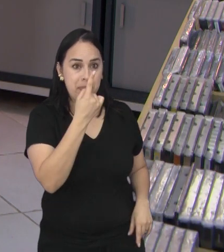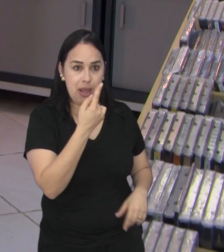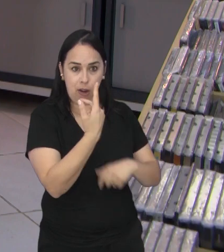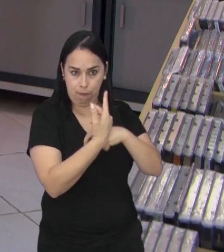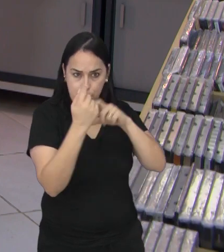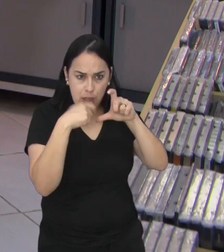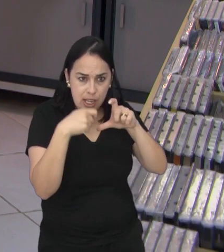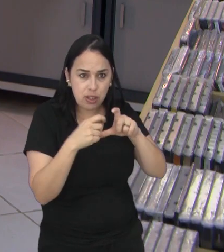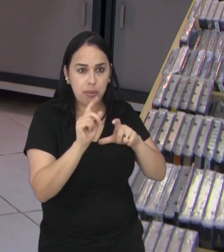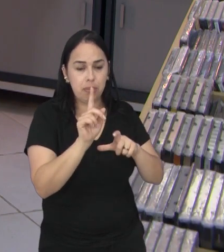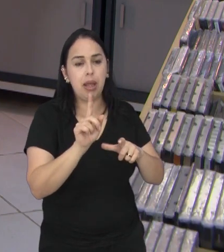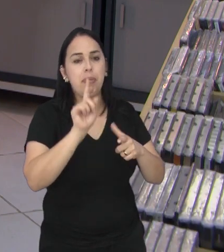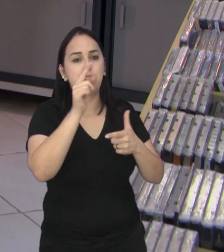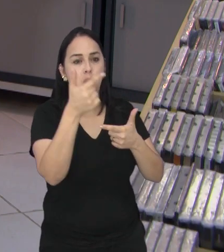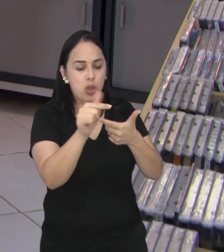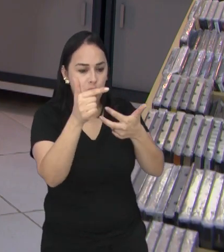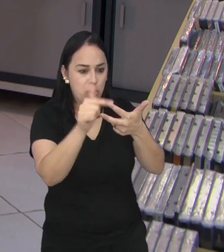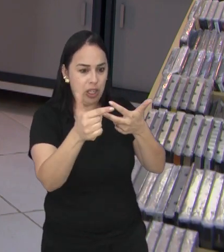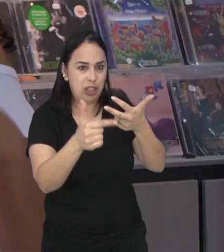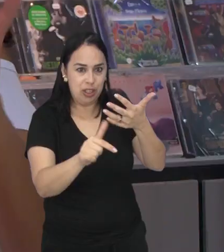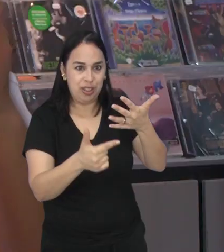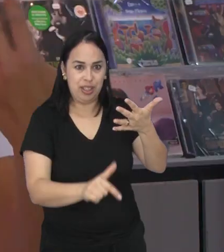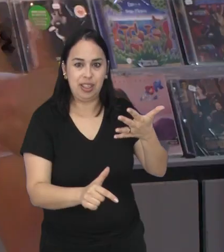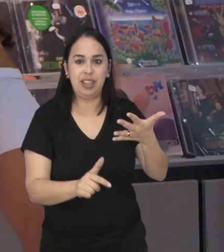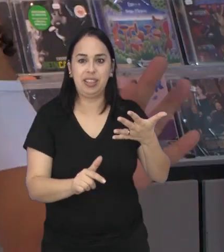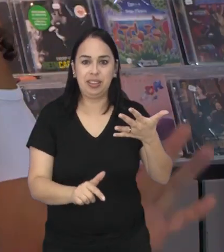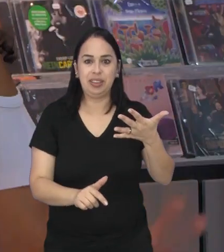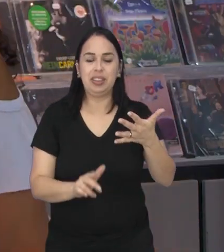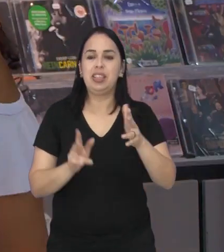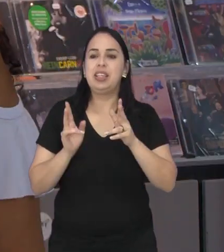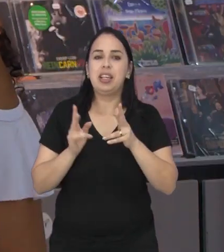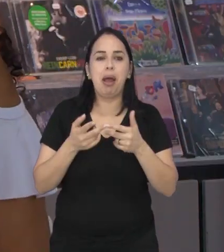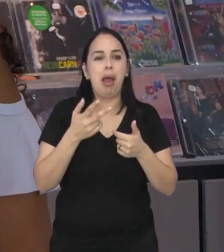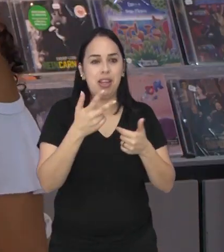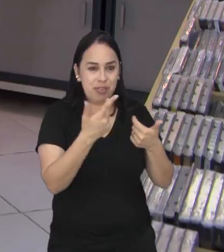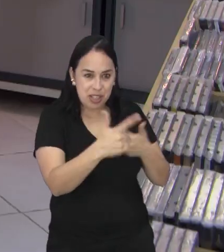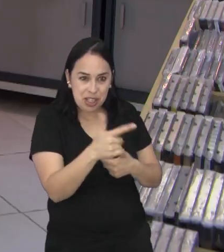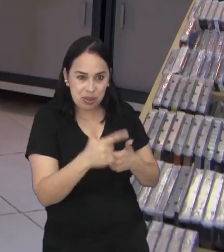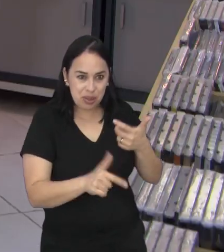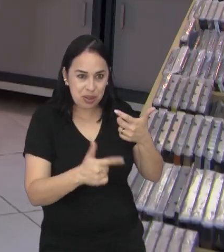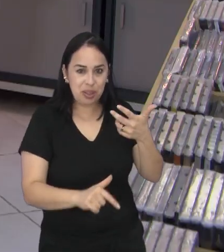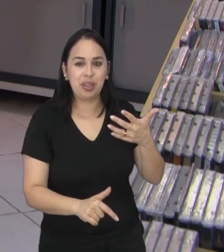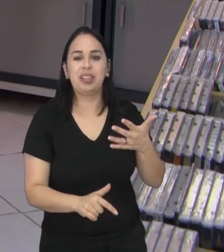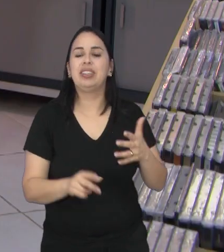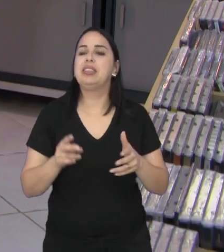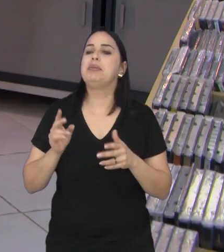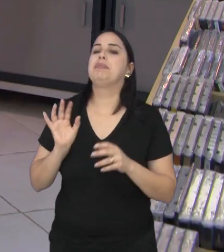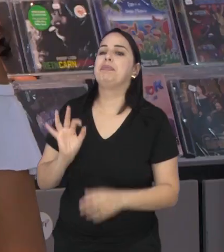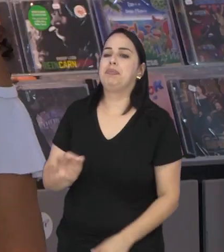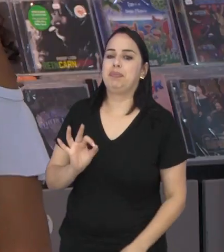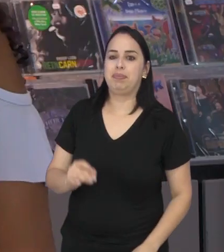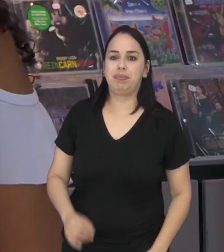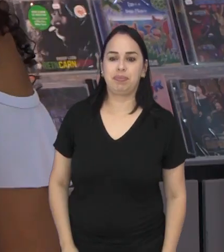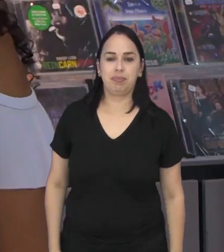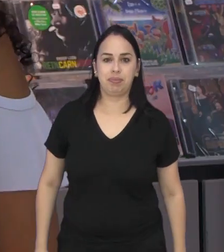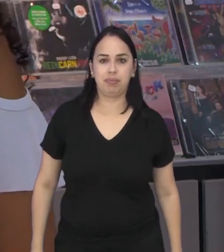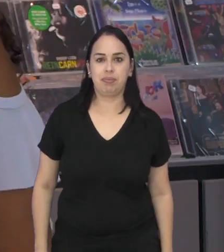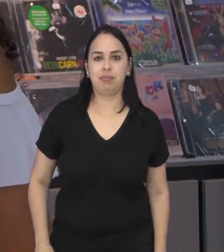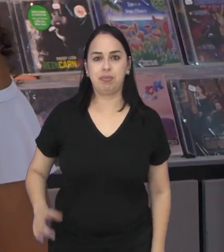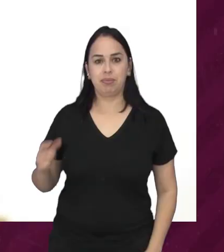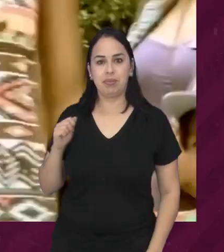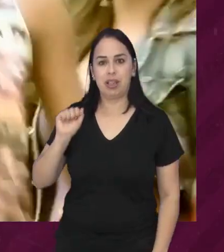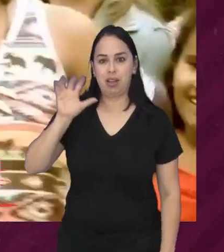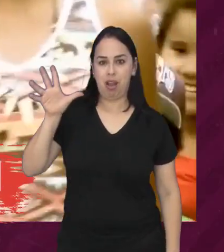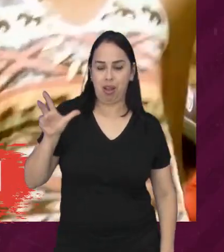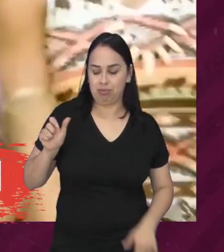aí não? Foi o primeiro filho, e não paramos tem até hoje. A gente vai continuar, continuar saindo filho daqui. Continua a duplinha sertaneja. Com